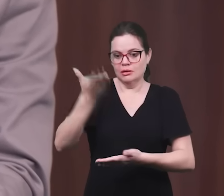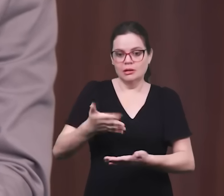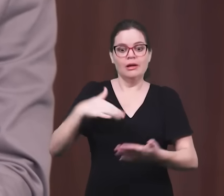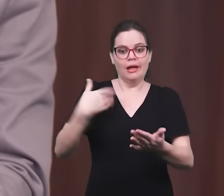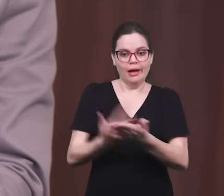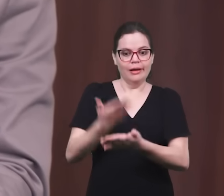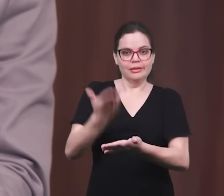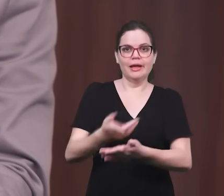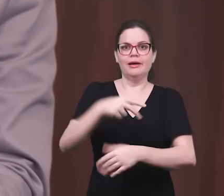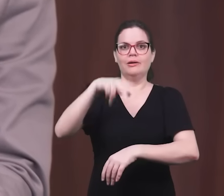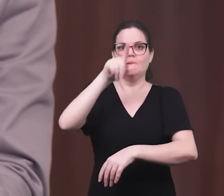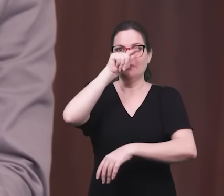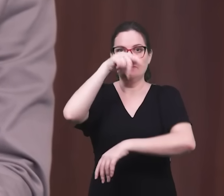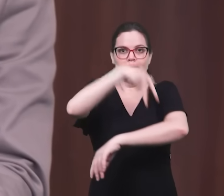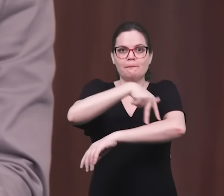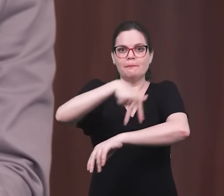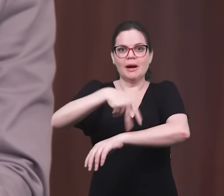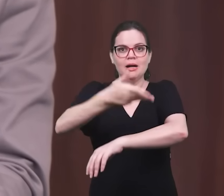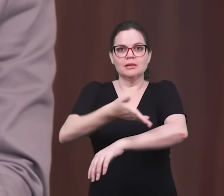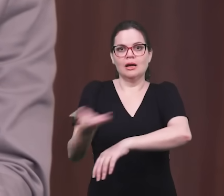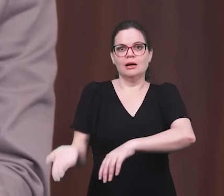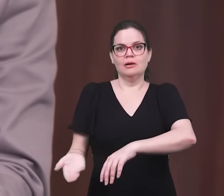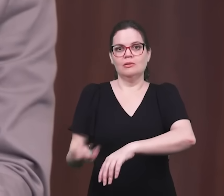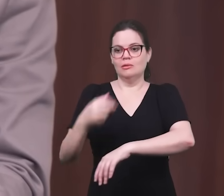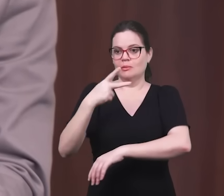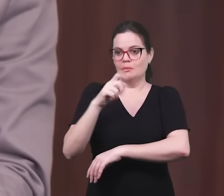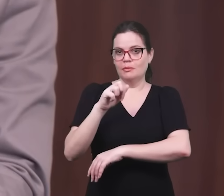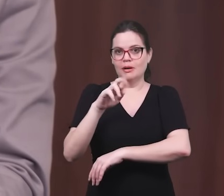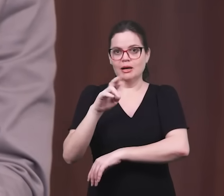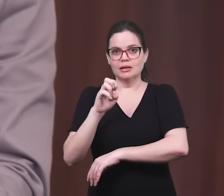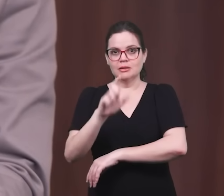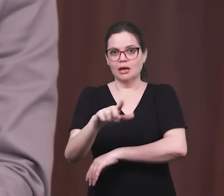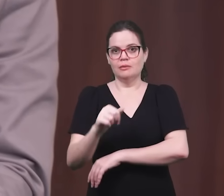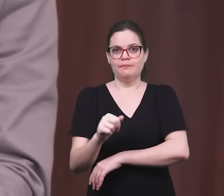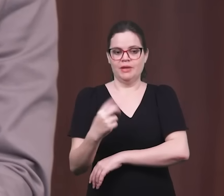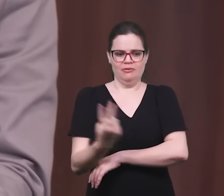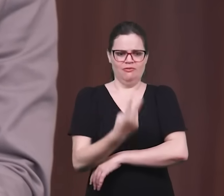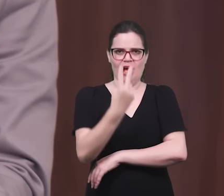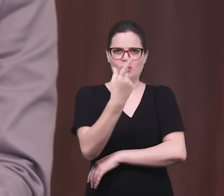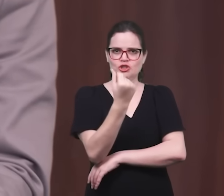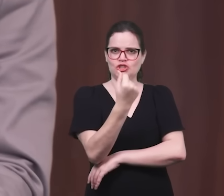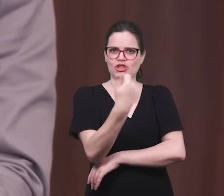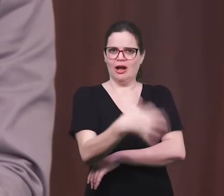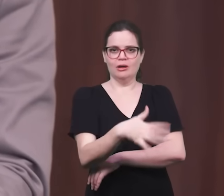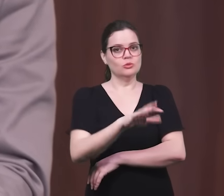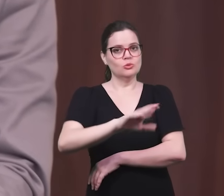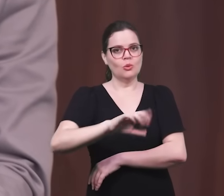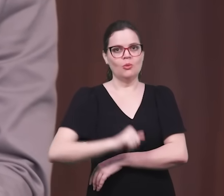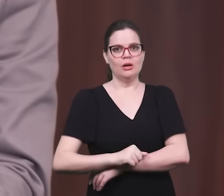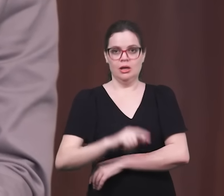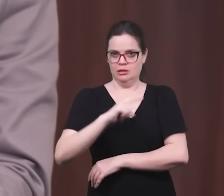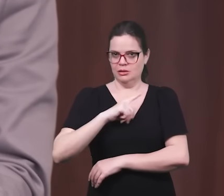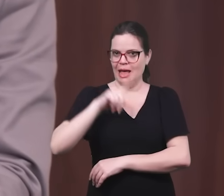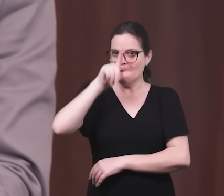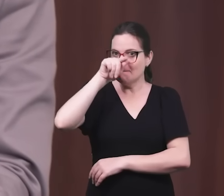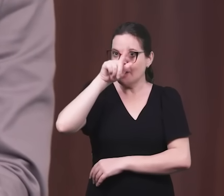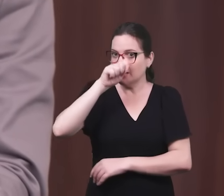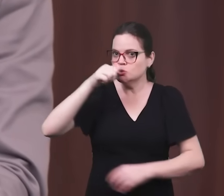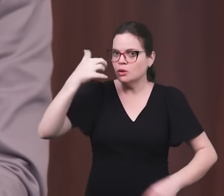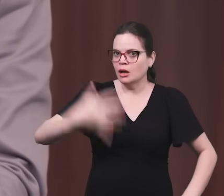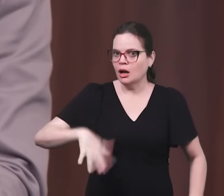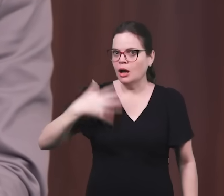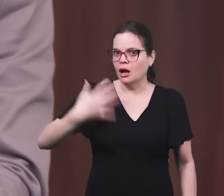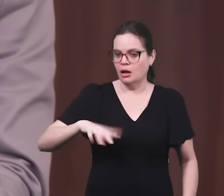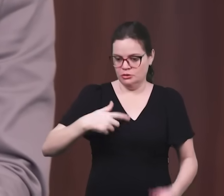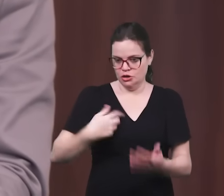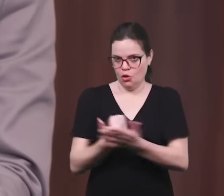o pardal é um pássaro sem valor. Tem pássaros aí que é mais caro que um carro, né? Tem pássaros que é uma